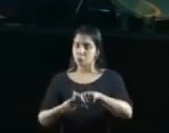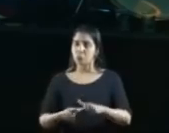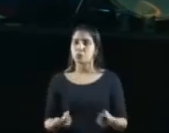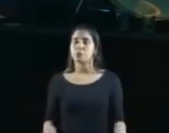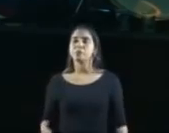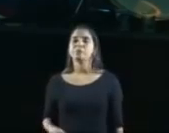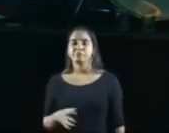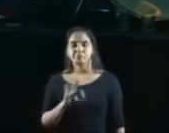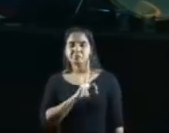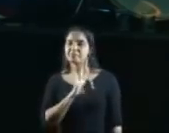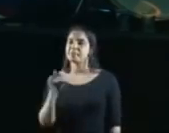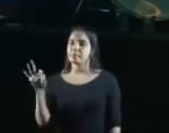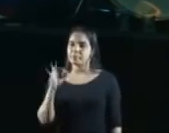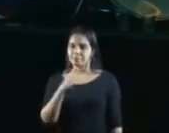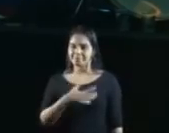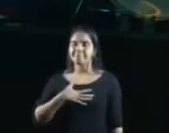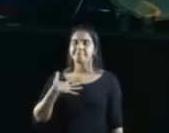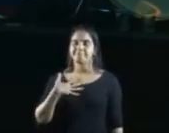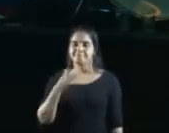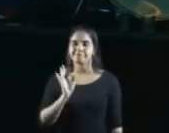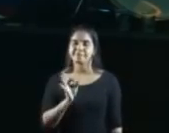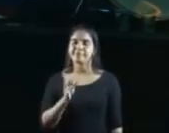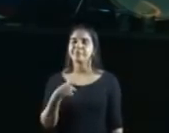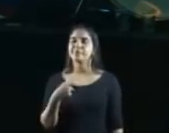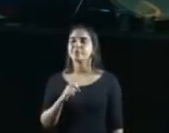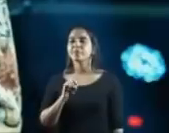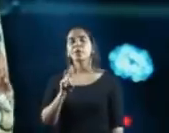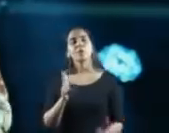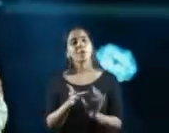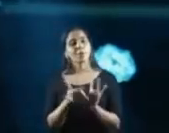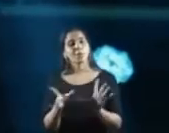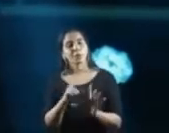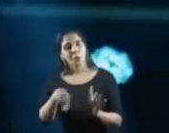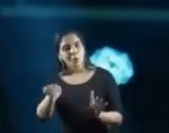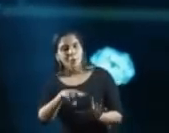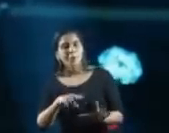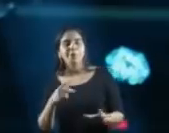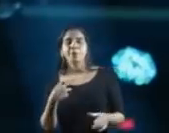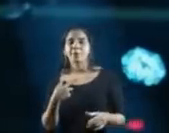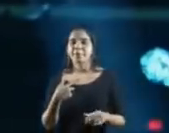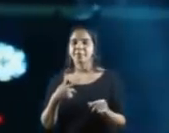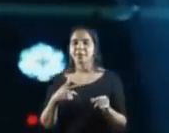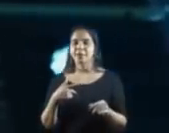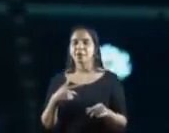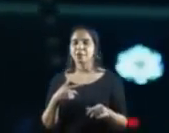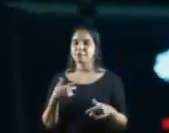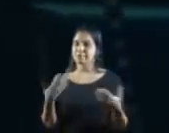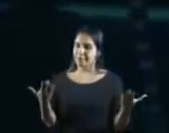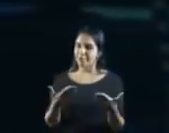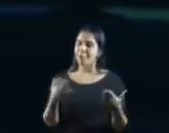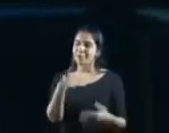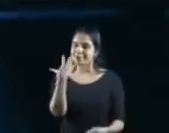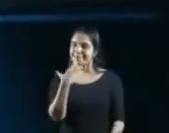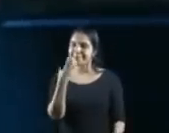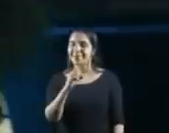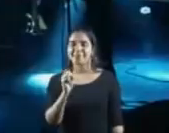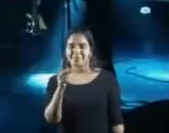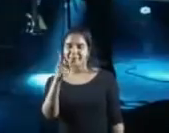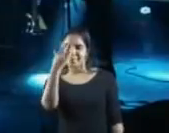Massa, satisfação total. Vou deixar vocês ocuparem esse palco. Ok, obrigado.